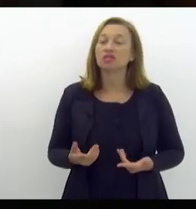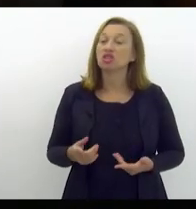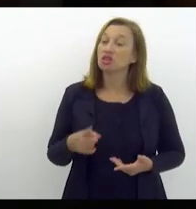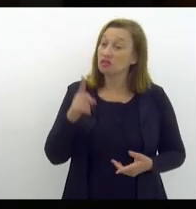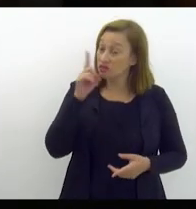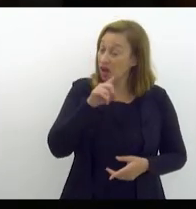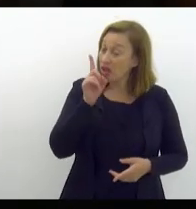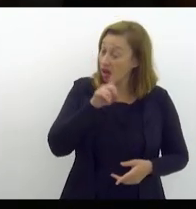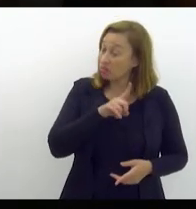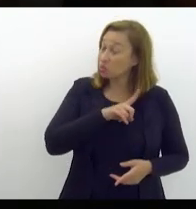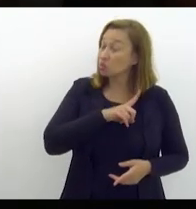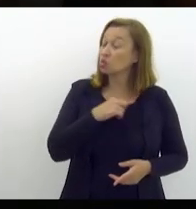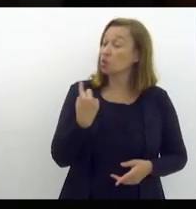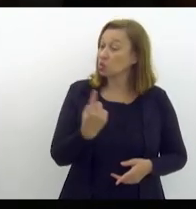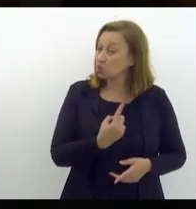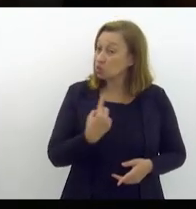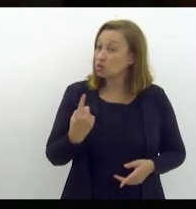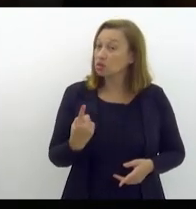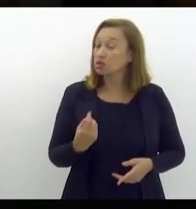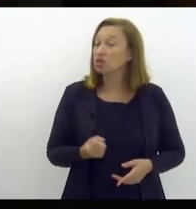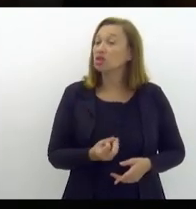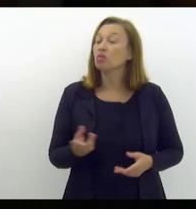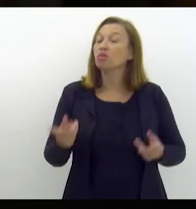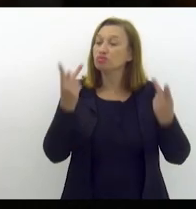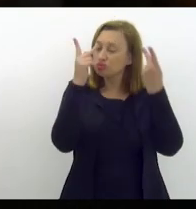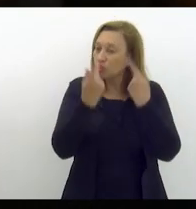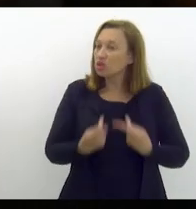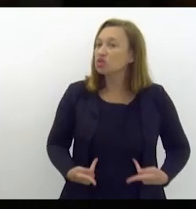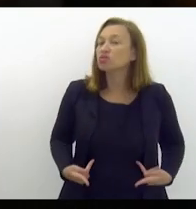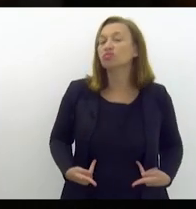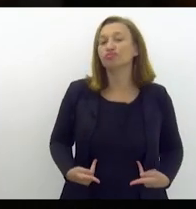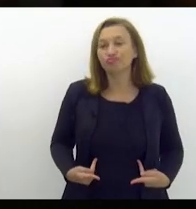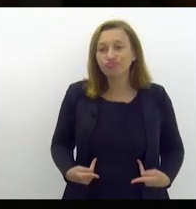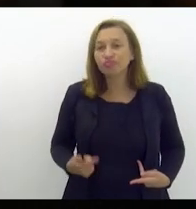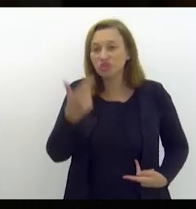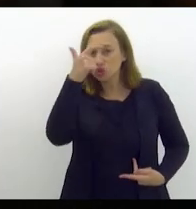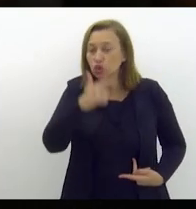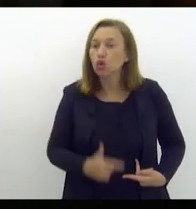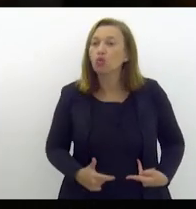falhamos. Falhamos enquanto humanidade, falhamos